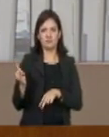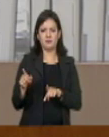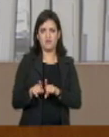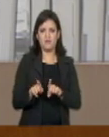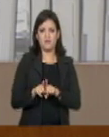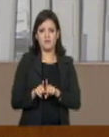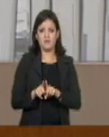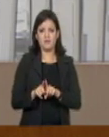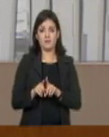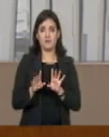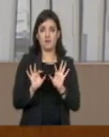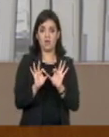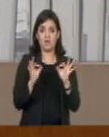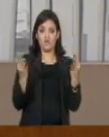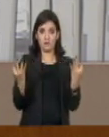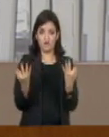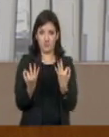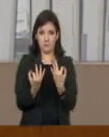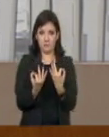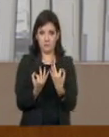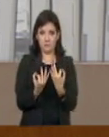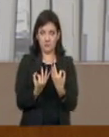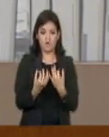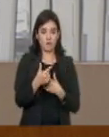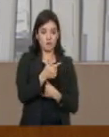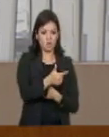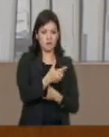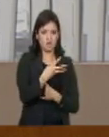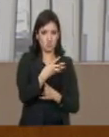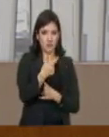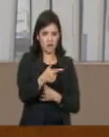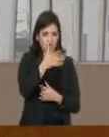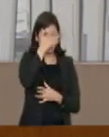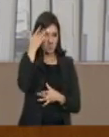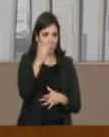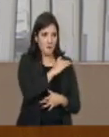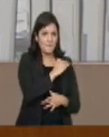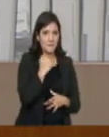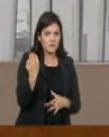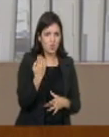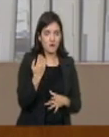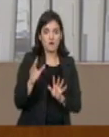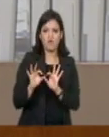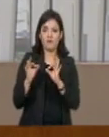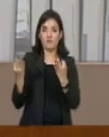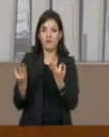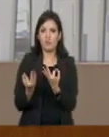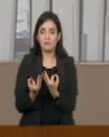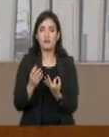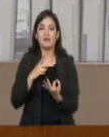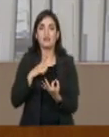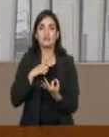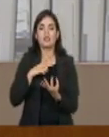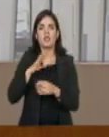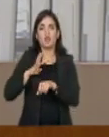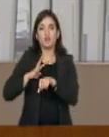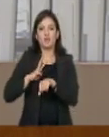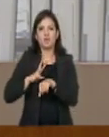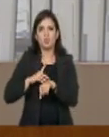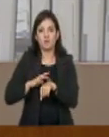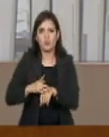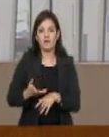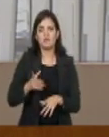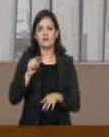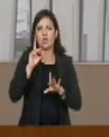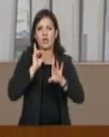familiares dos 242 mortos vivem rotina de doenças, depressão e suicídio.